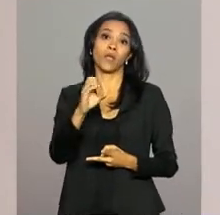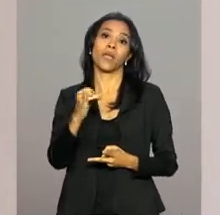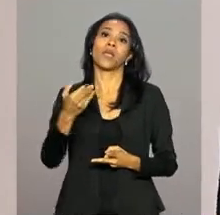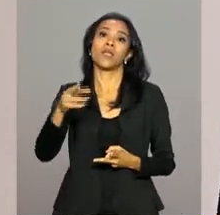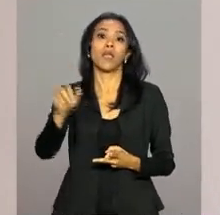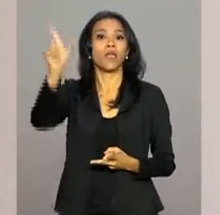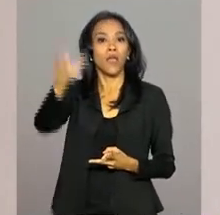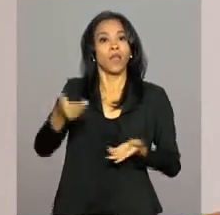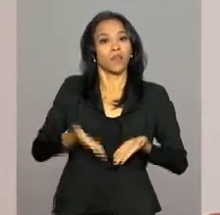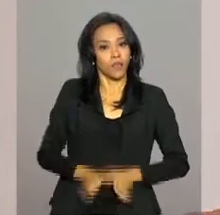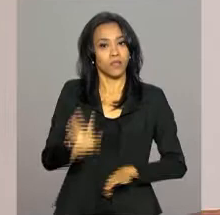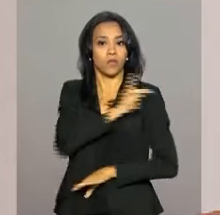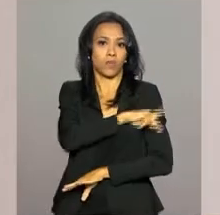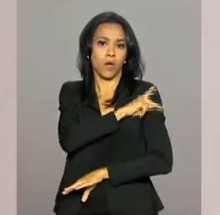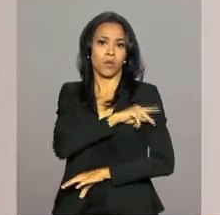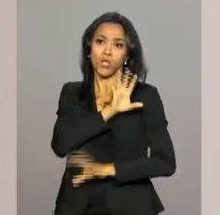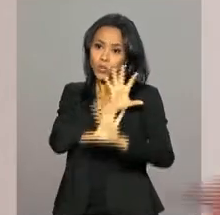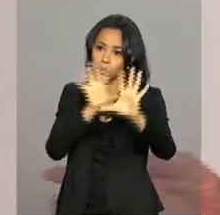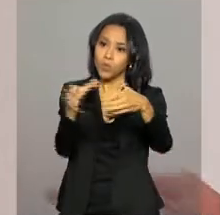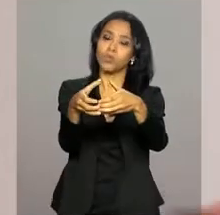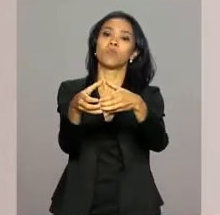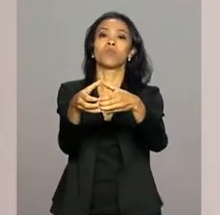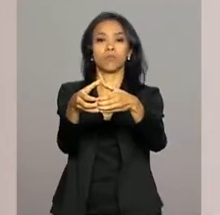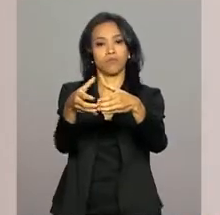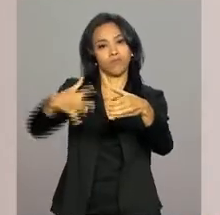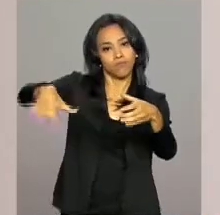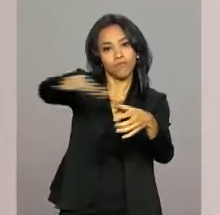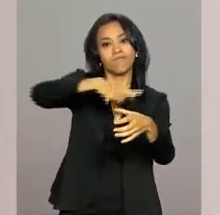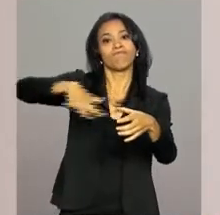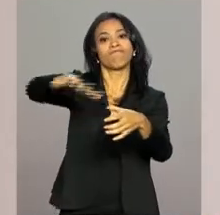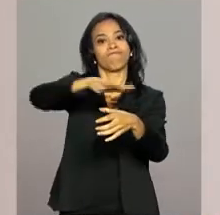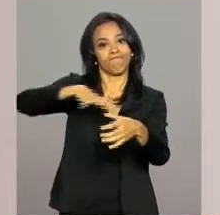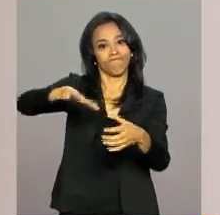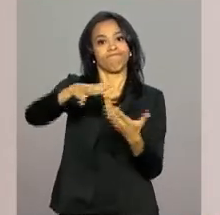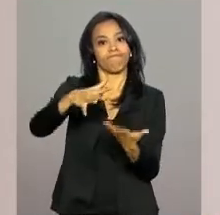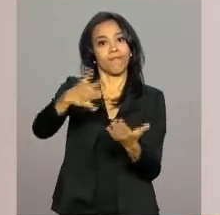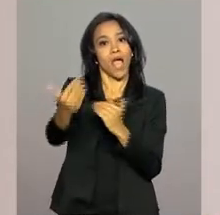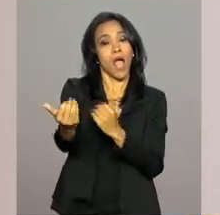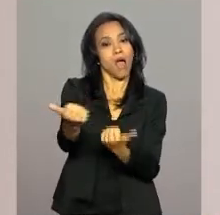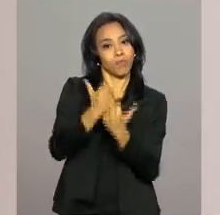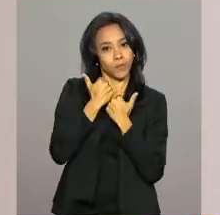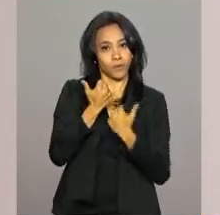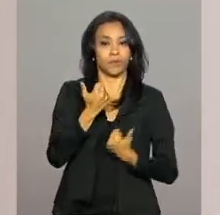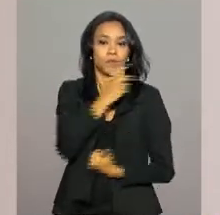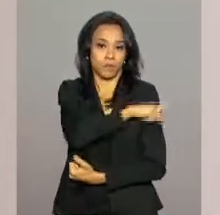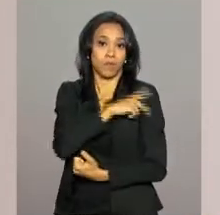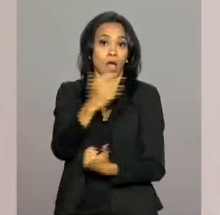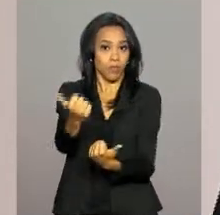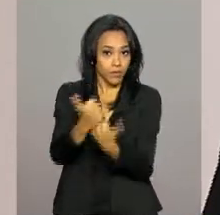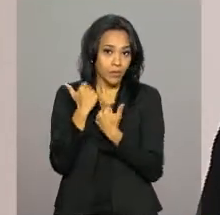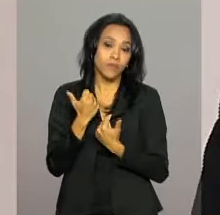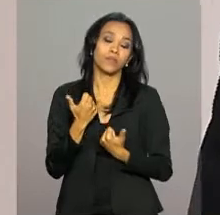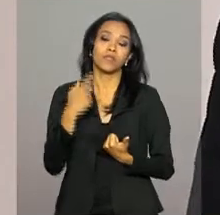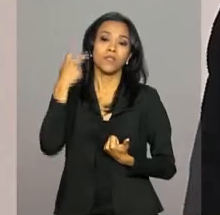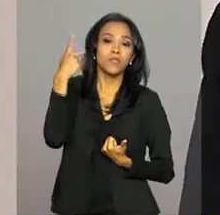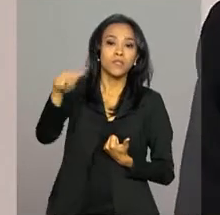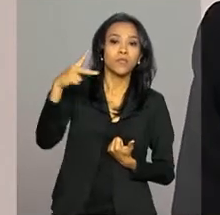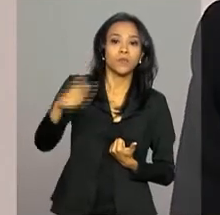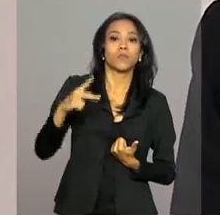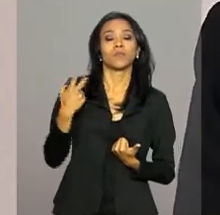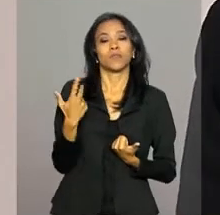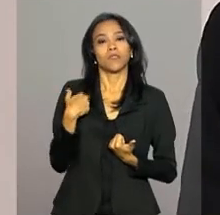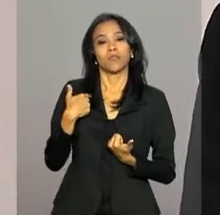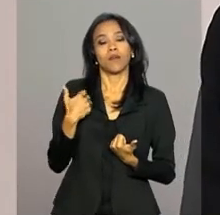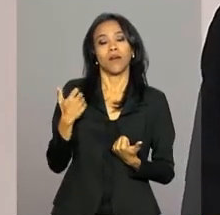não é e da bancada a bancada todas sem exceção ajudou enormemente nas suas postulações de favor de